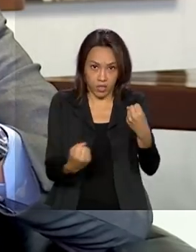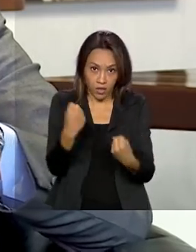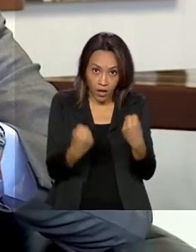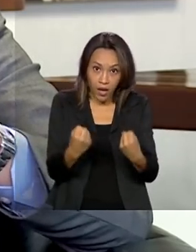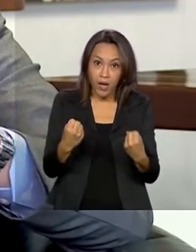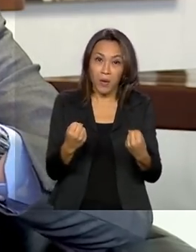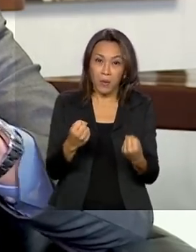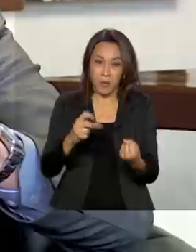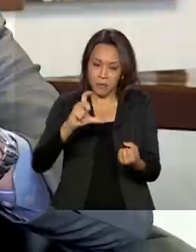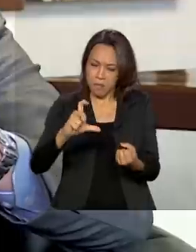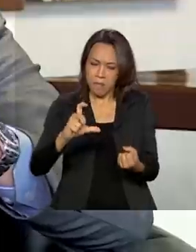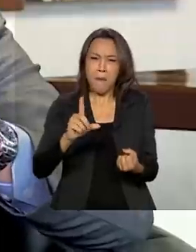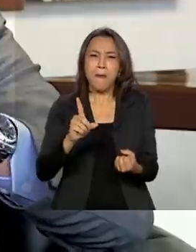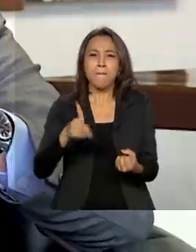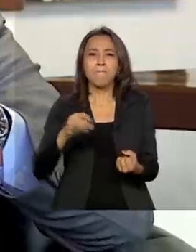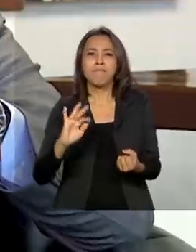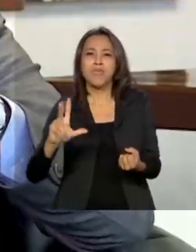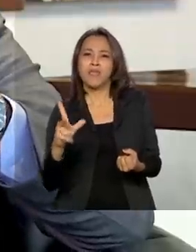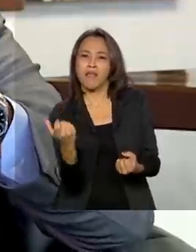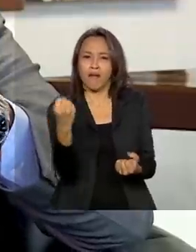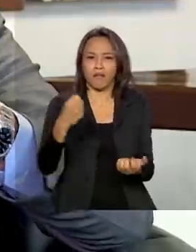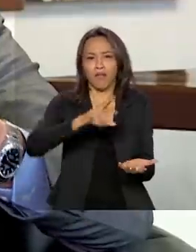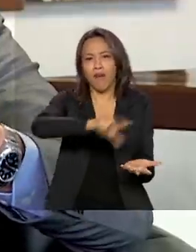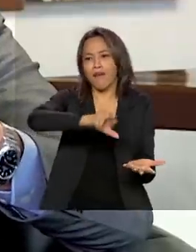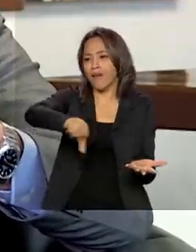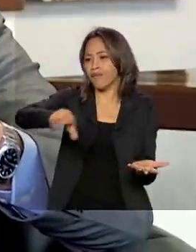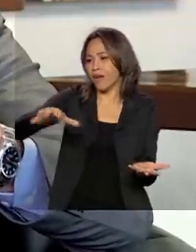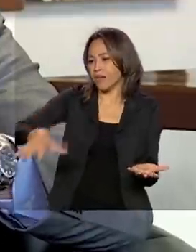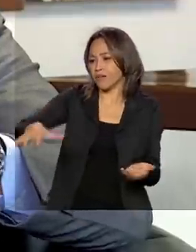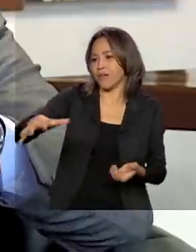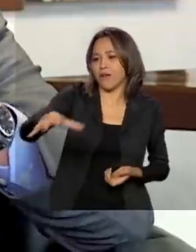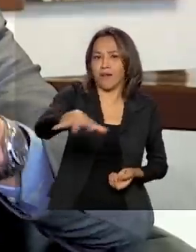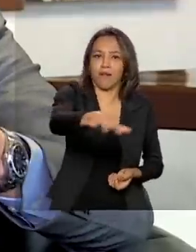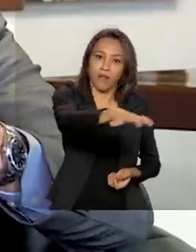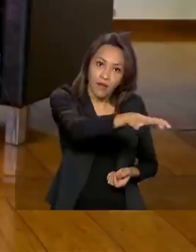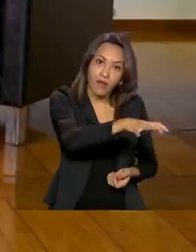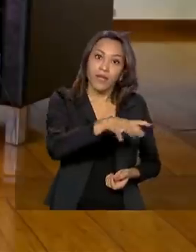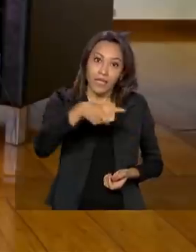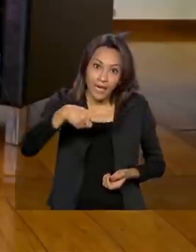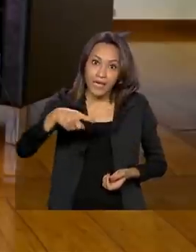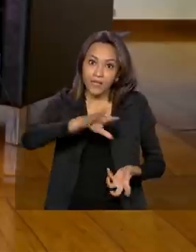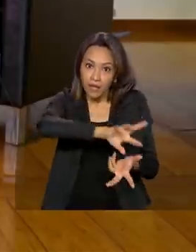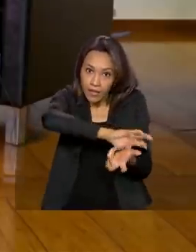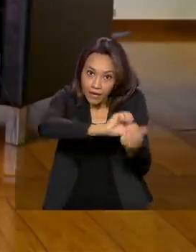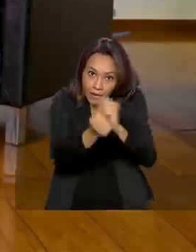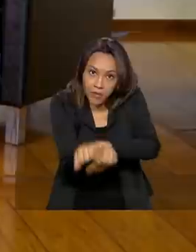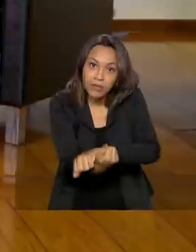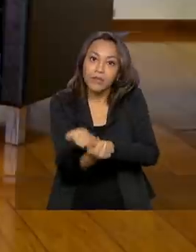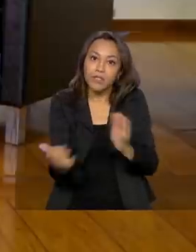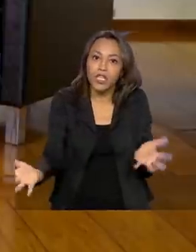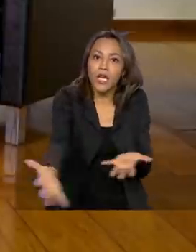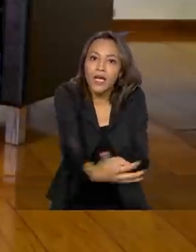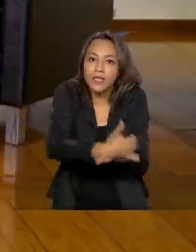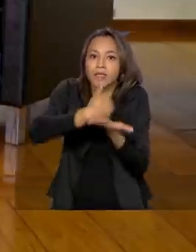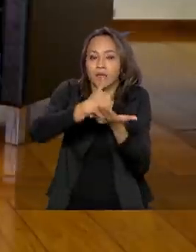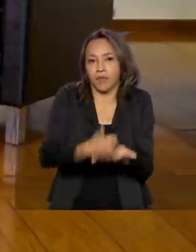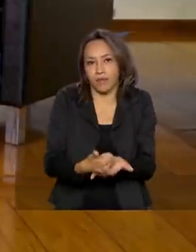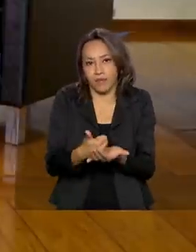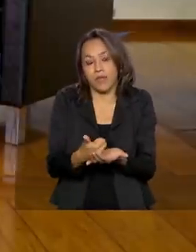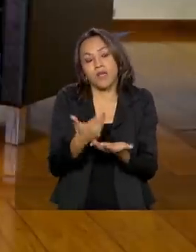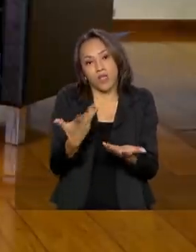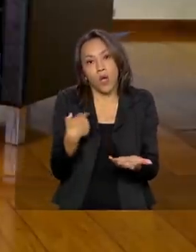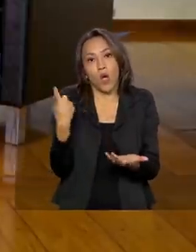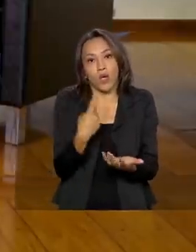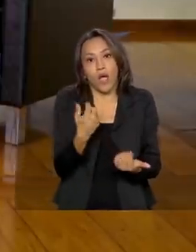Então, vários setores em que essa logística reversa vem se operando. Então, de um lado, você